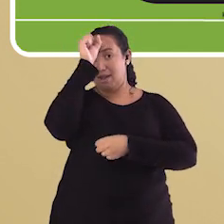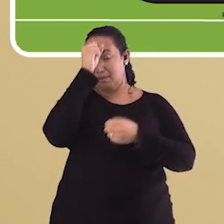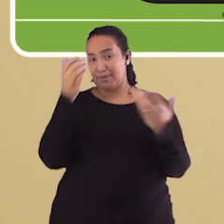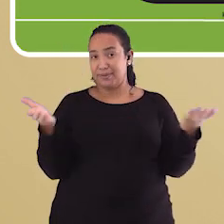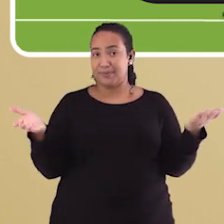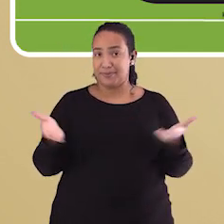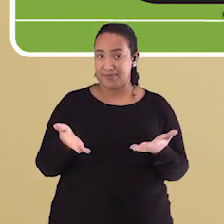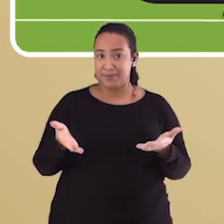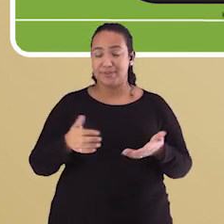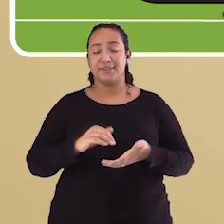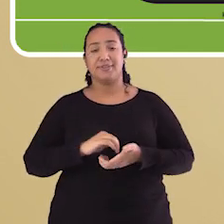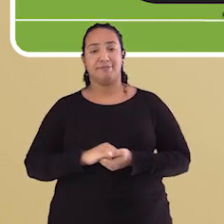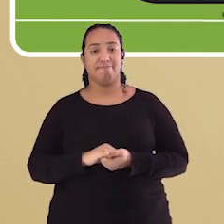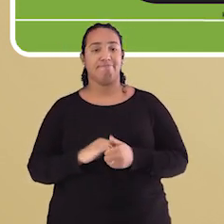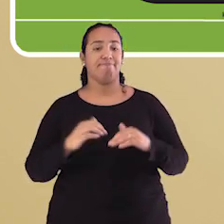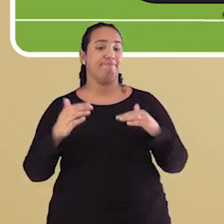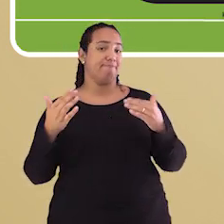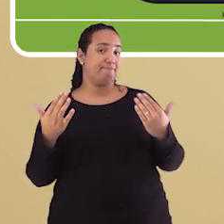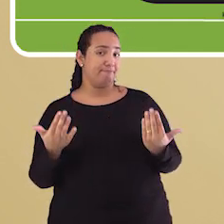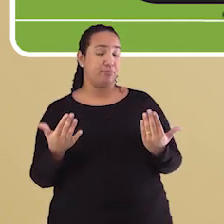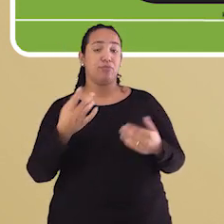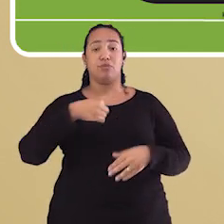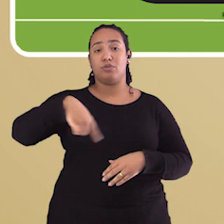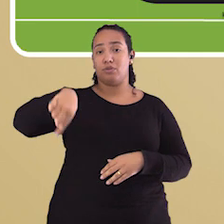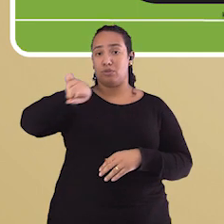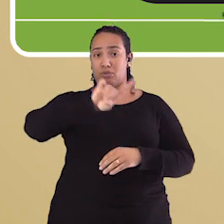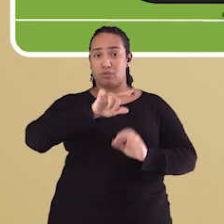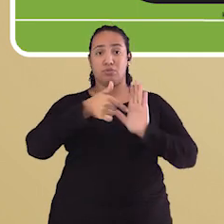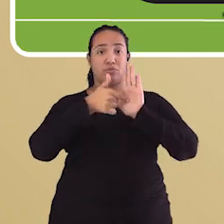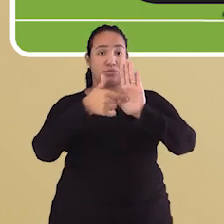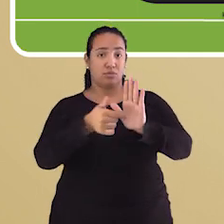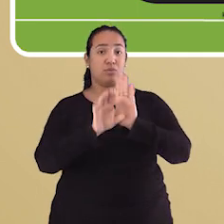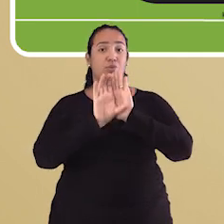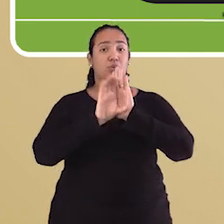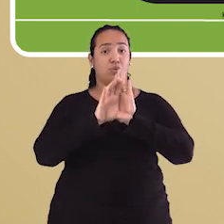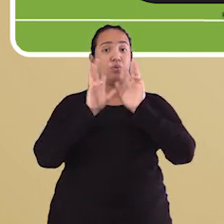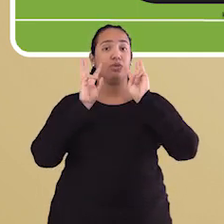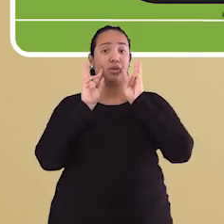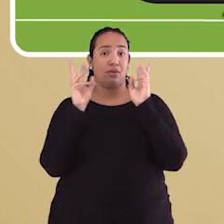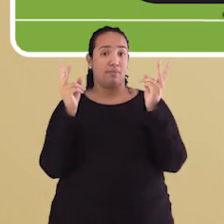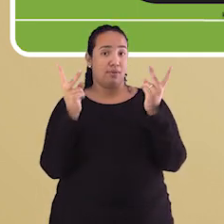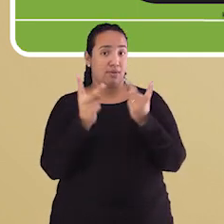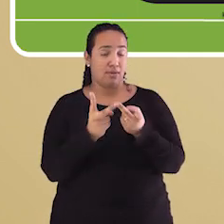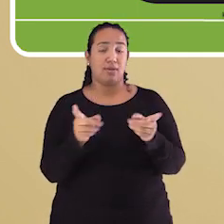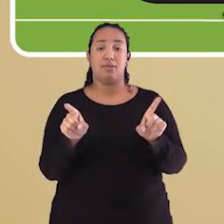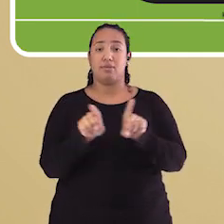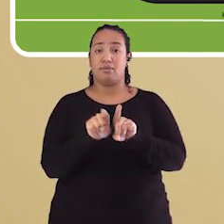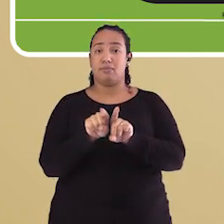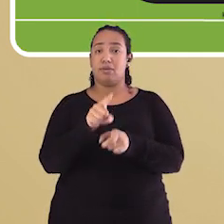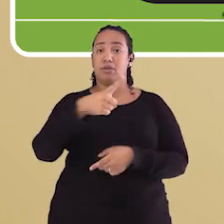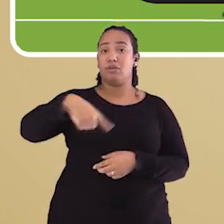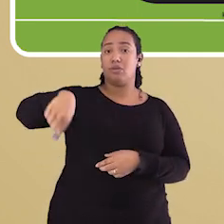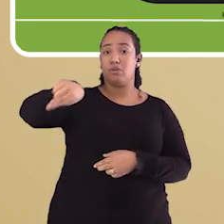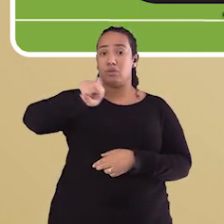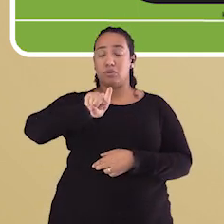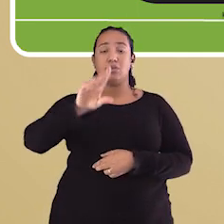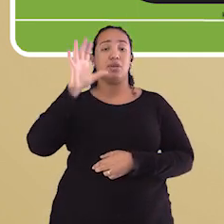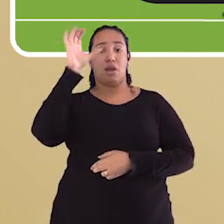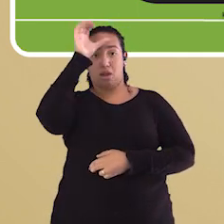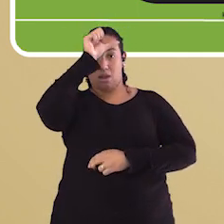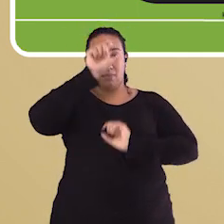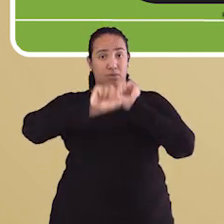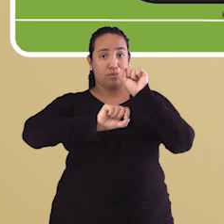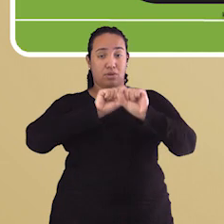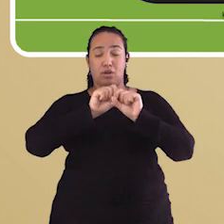aula de hoje. Bom, conceituamos o que é matéria e podemos concluir que é tudo que ocupa lugar